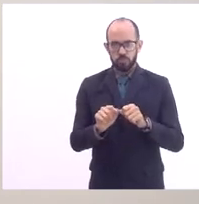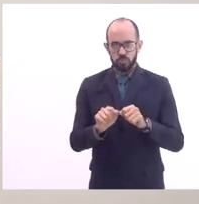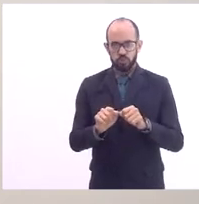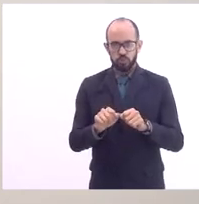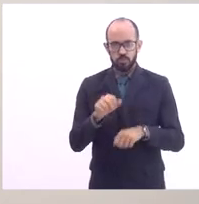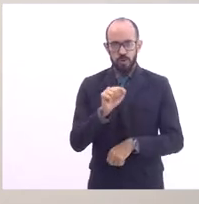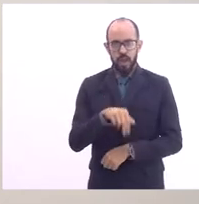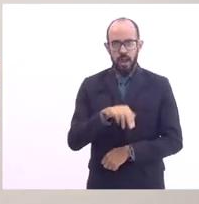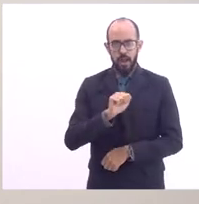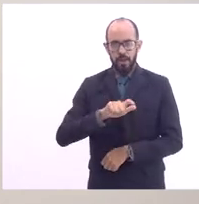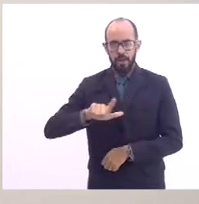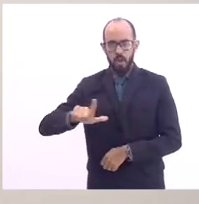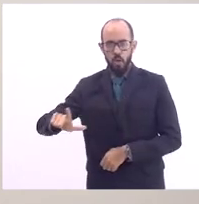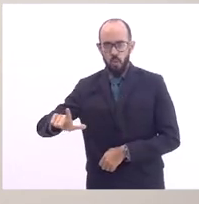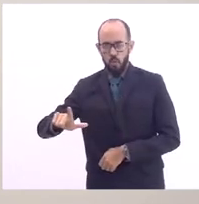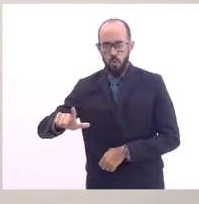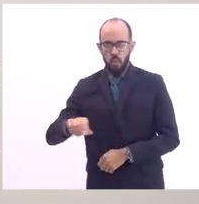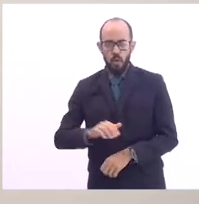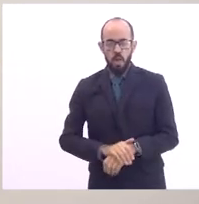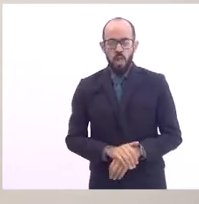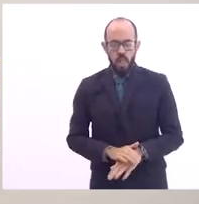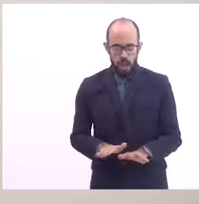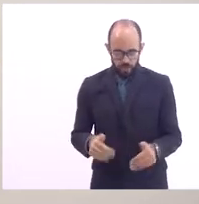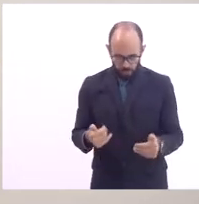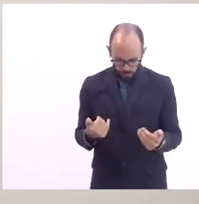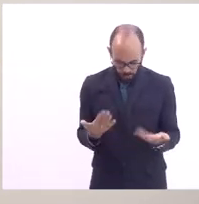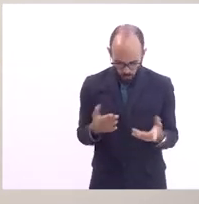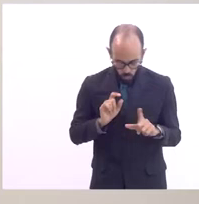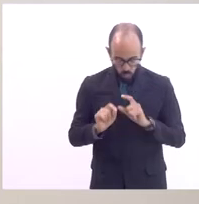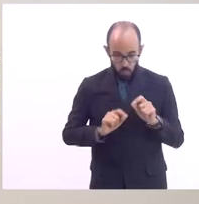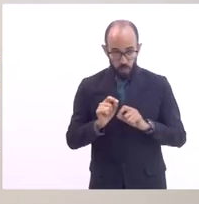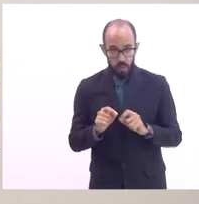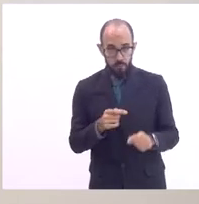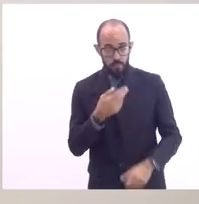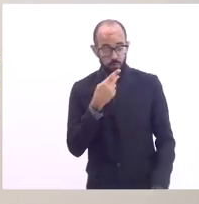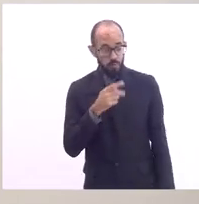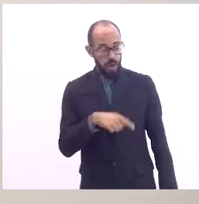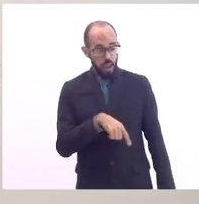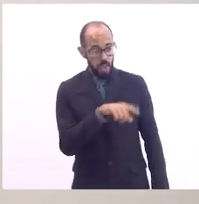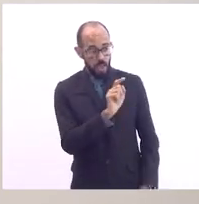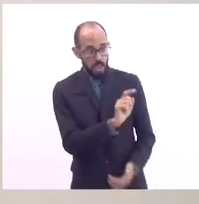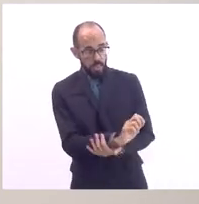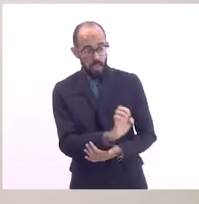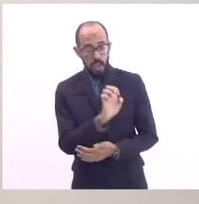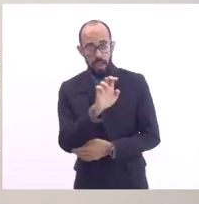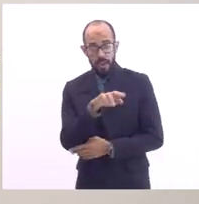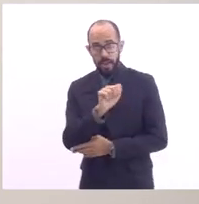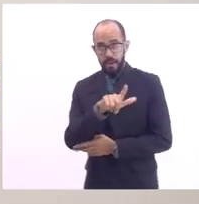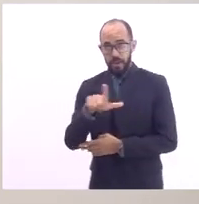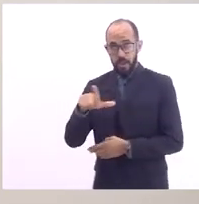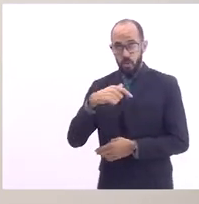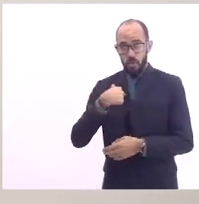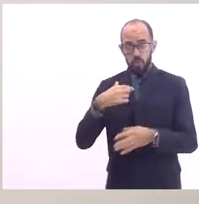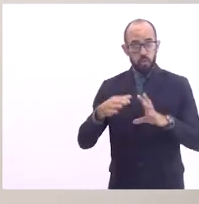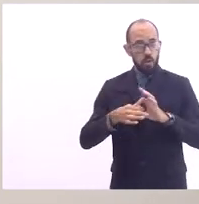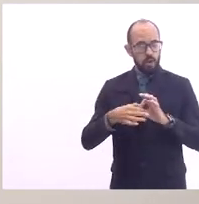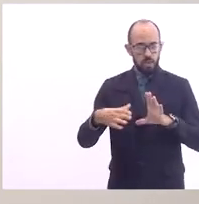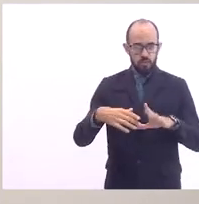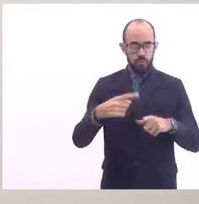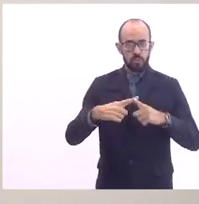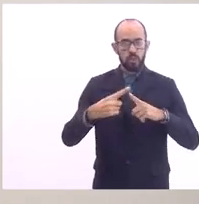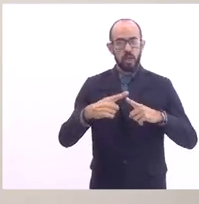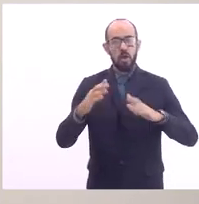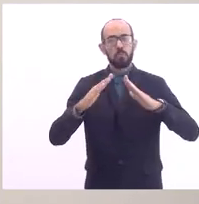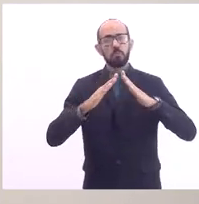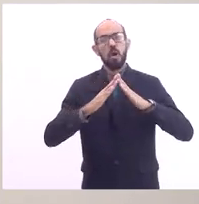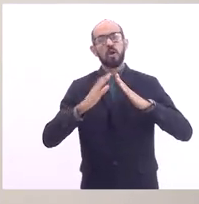Reguladora. Dizer o seguinte, para falar da Enel, eu fico muito à vontade, porque eu moro em Niterói, moro na região